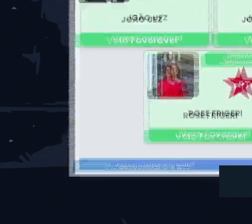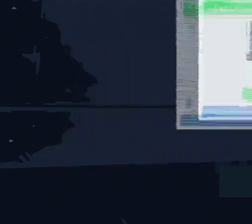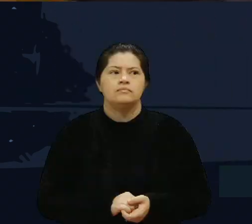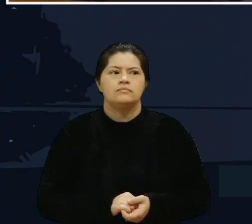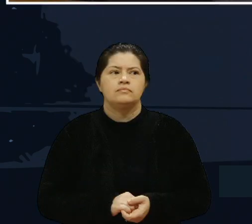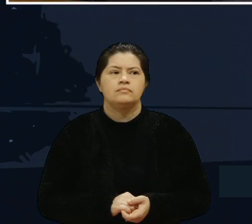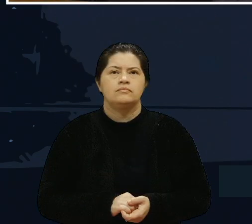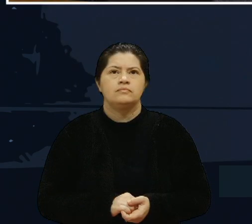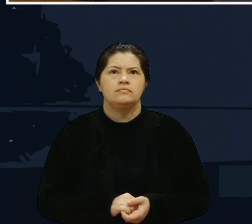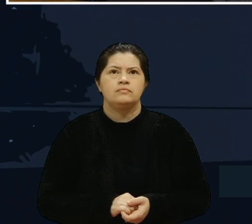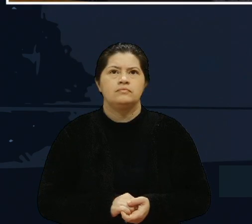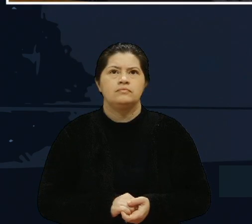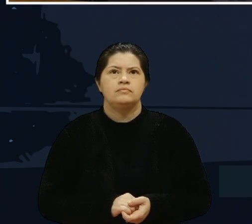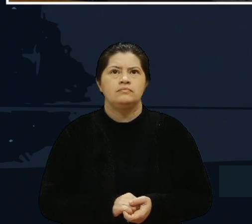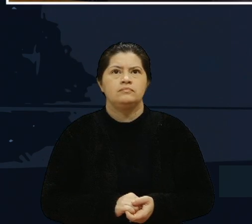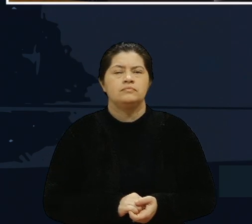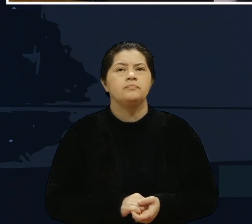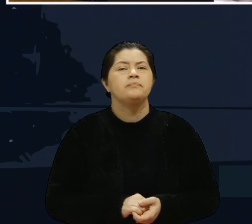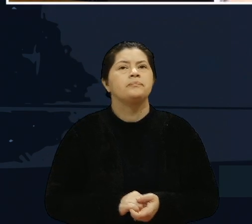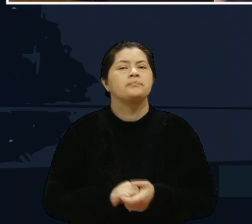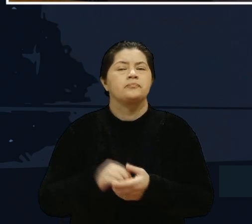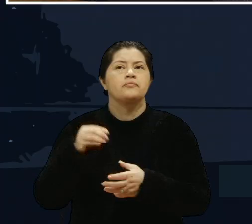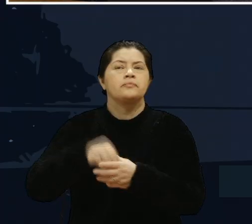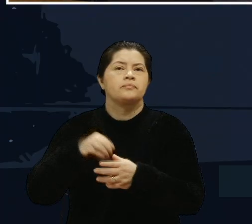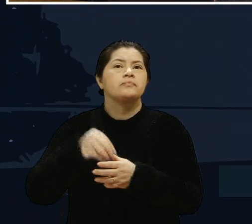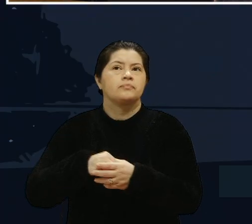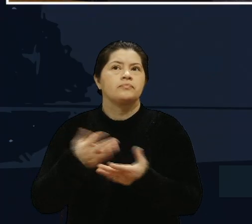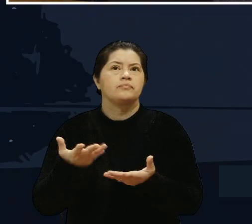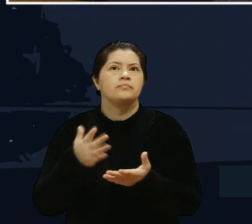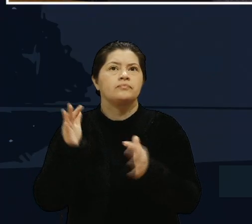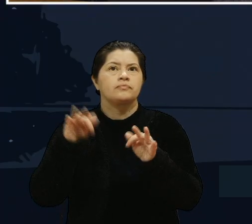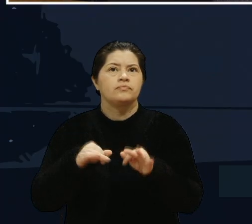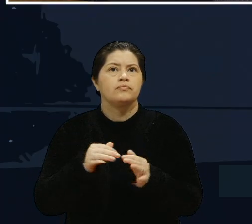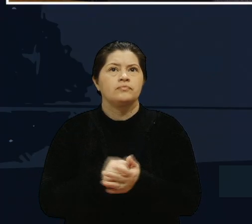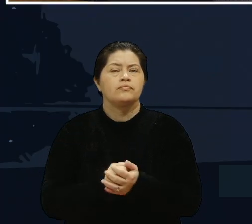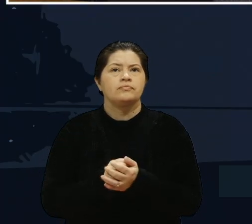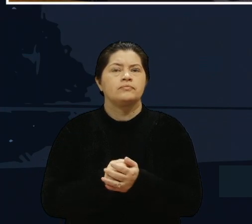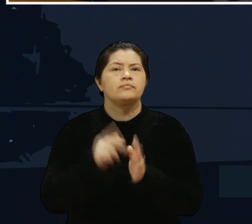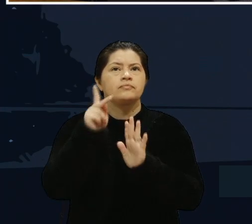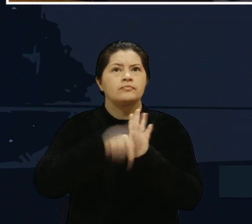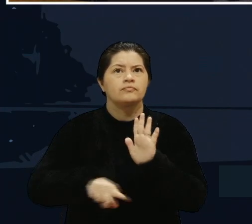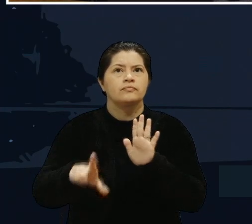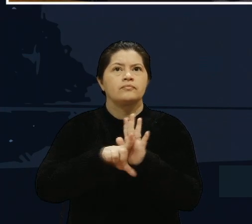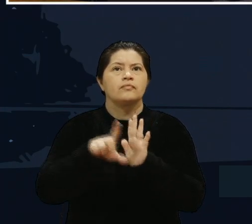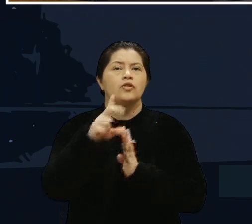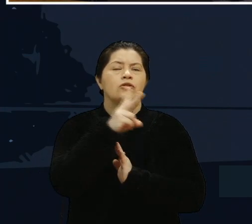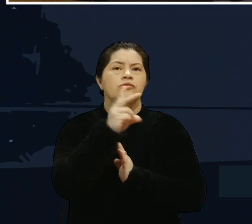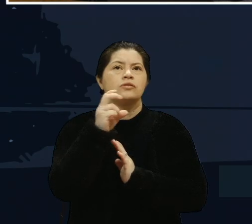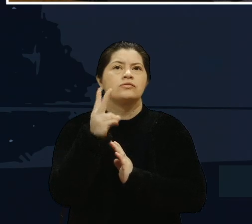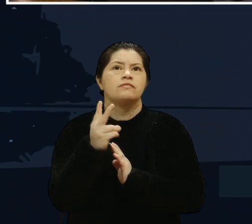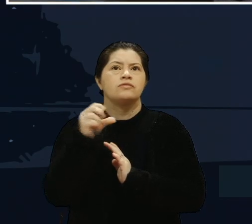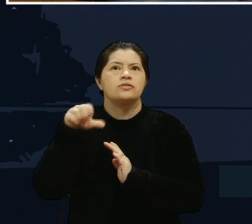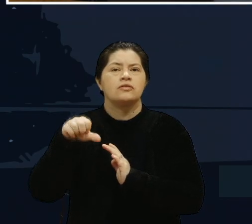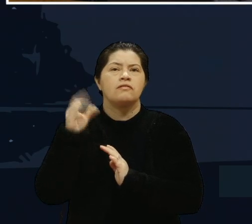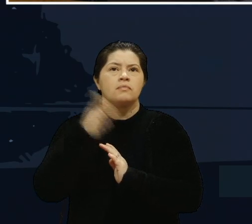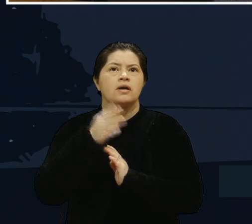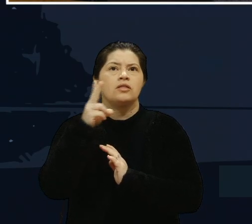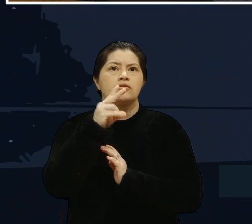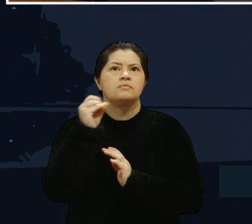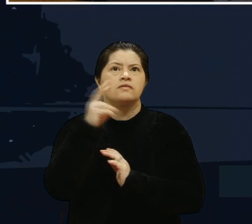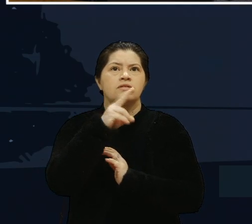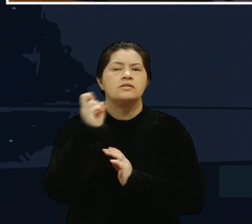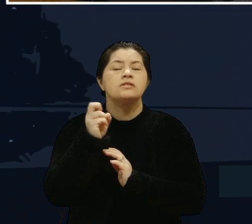Encerrado o registro dos votos, encerrada a votação. Projeto de lei número 229/2025 foi aprovado